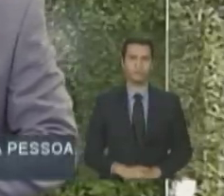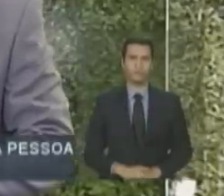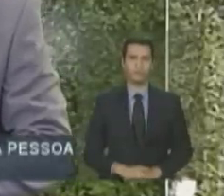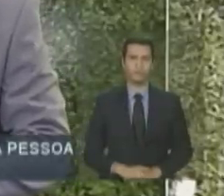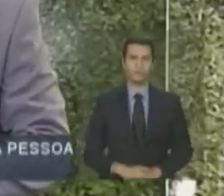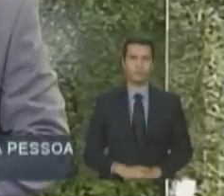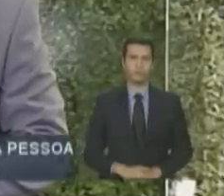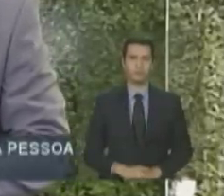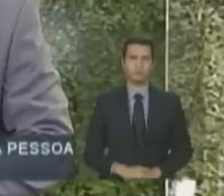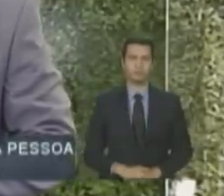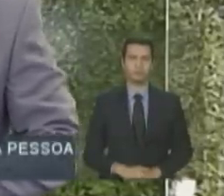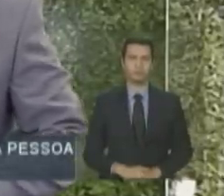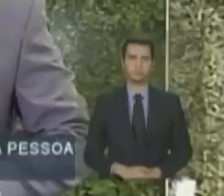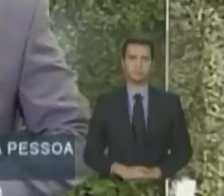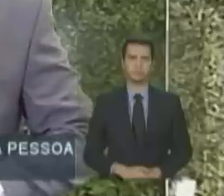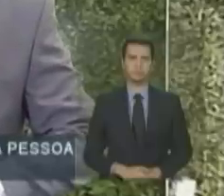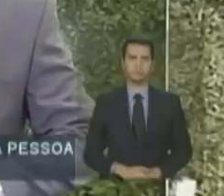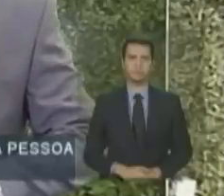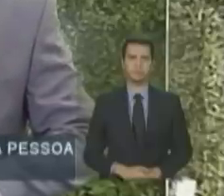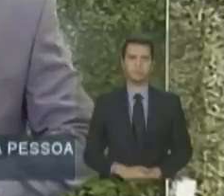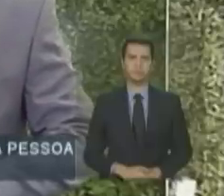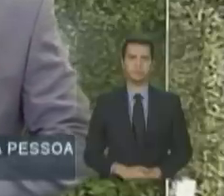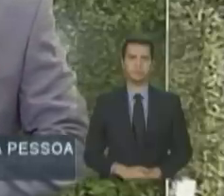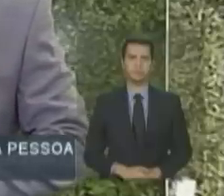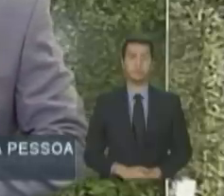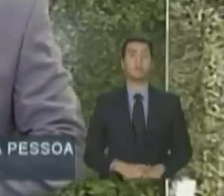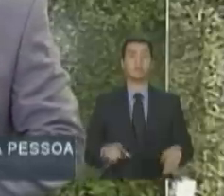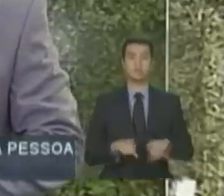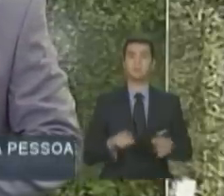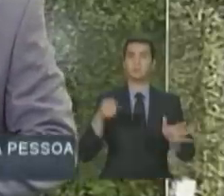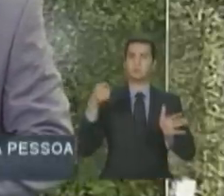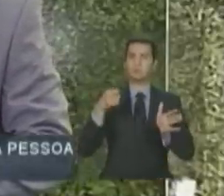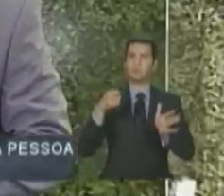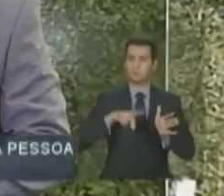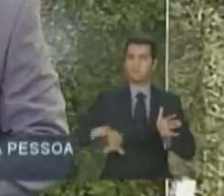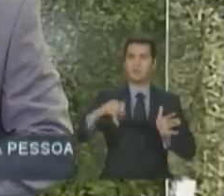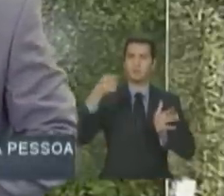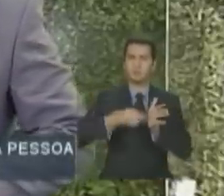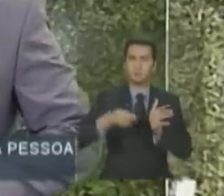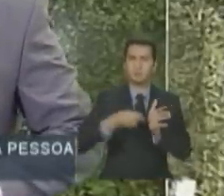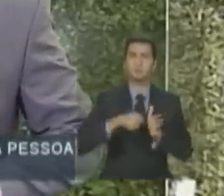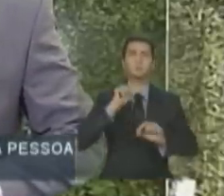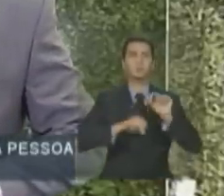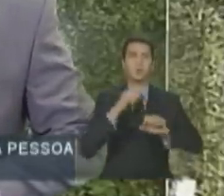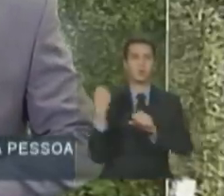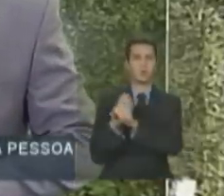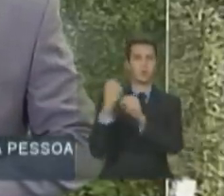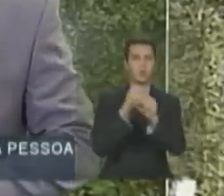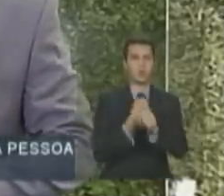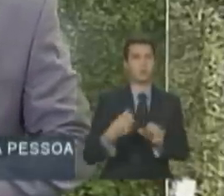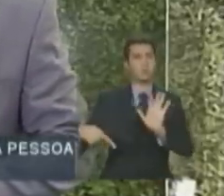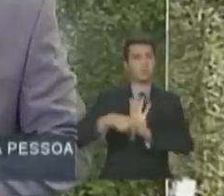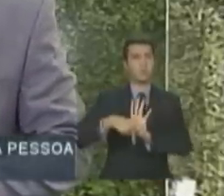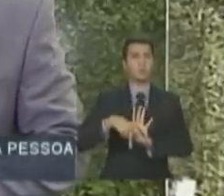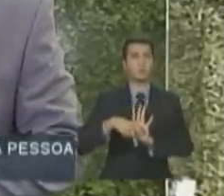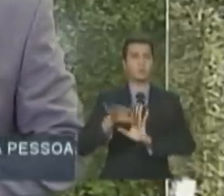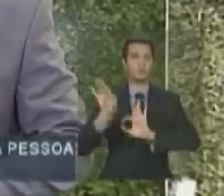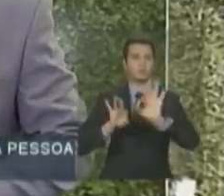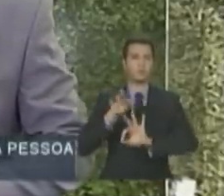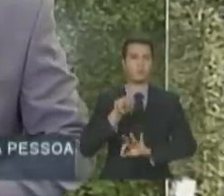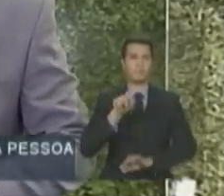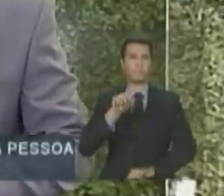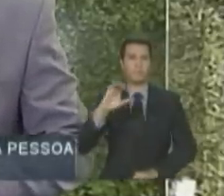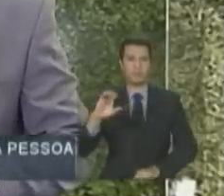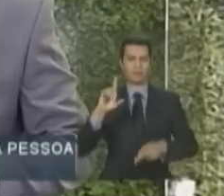nas obras de mobilidade urbana do PAC e nas obras do PAC